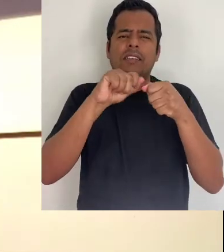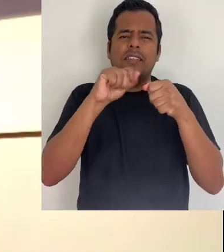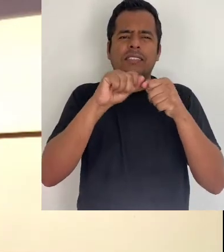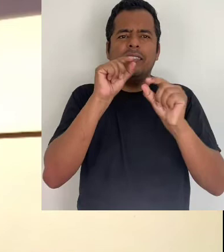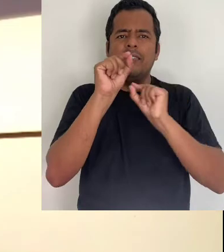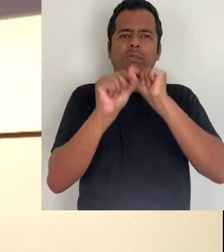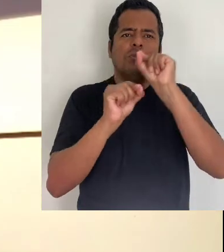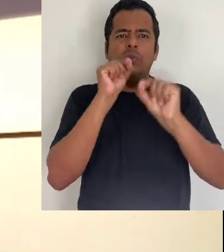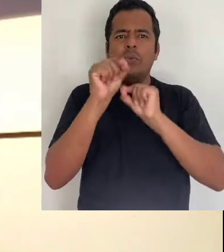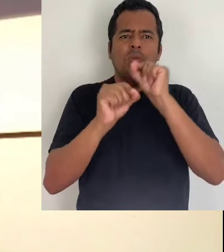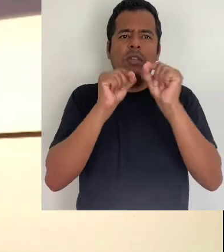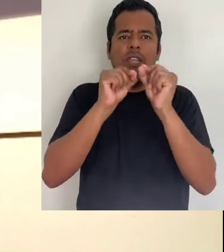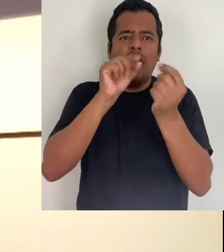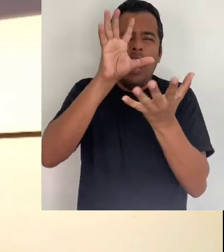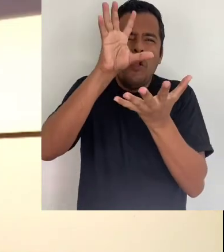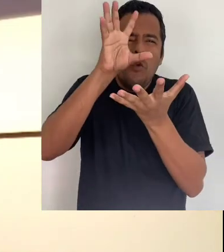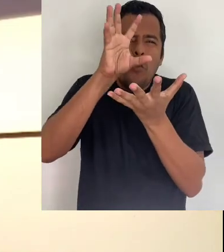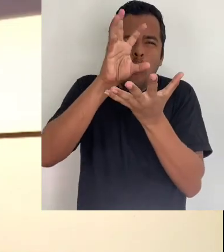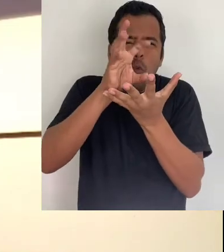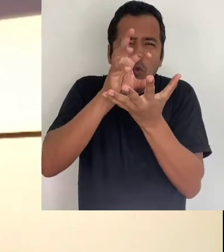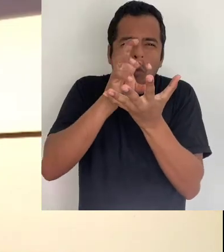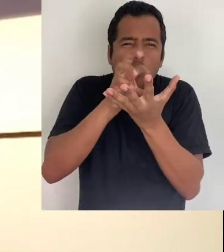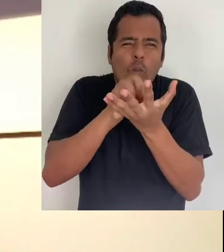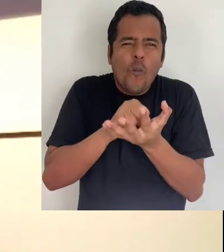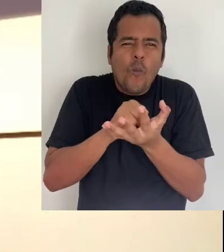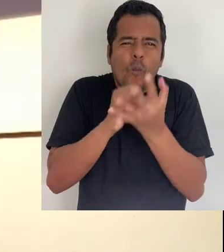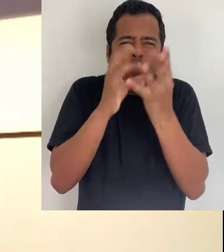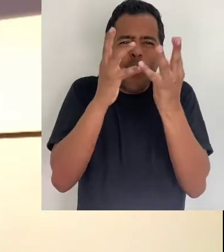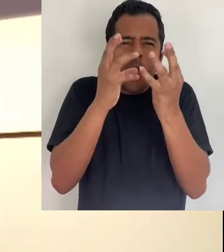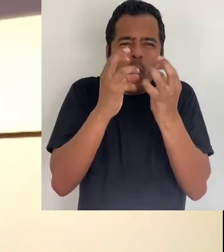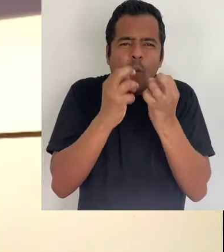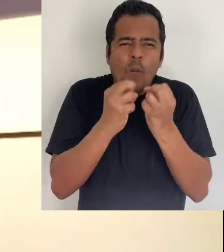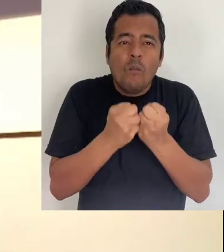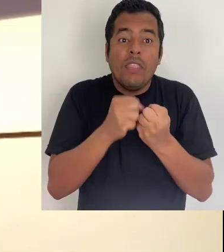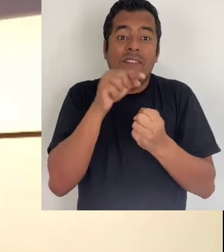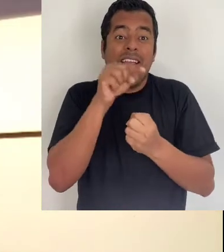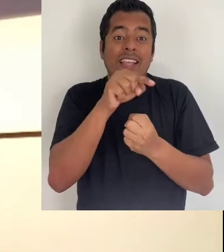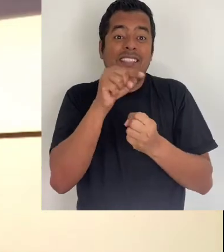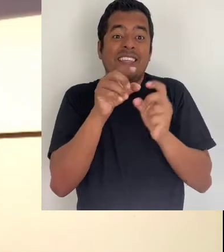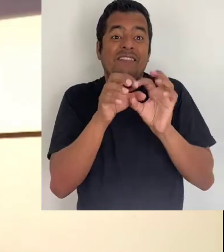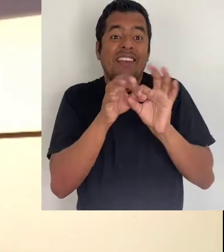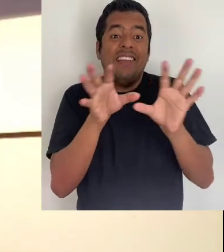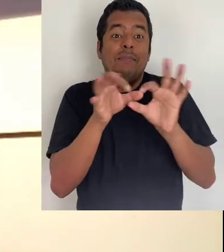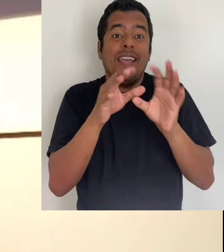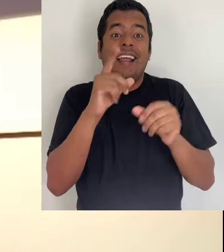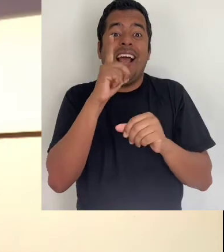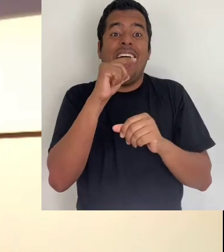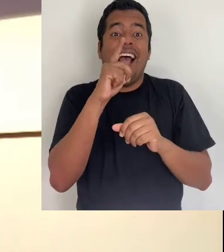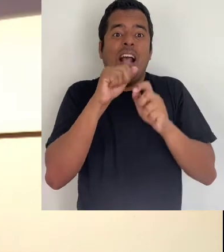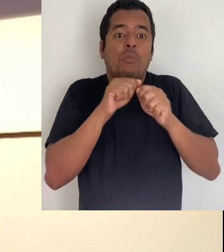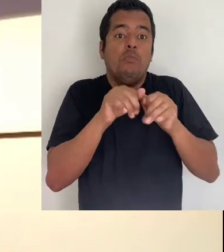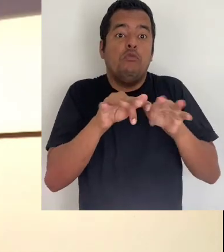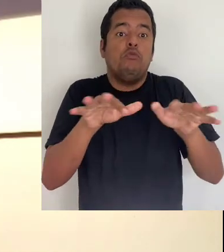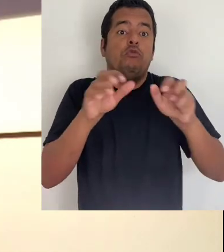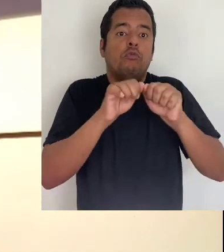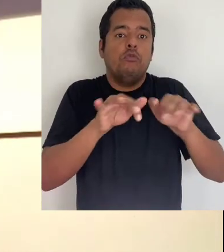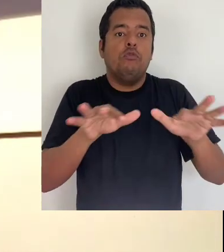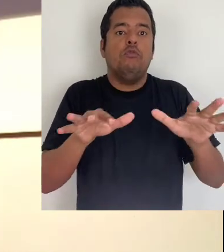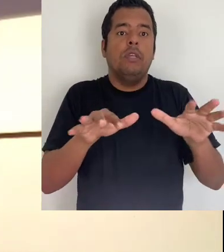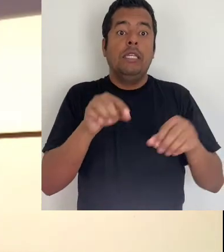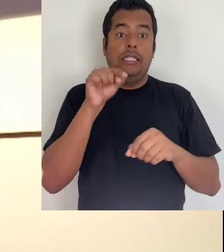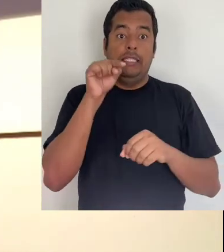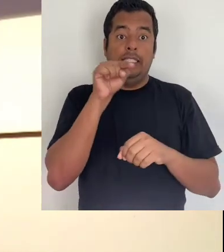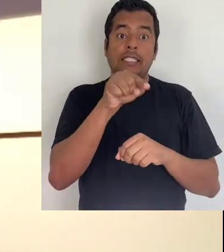que eu vou utilizar ele, a gente vai estar fazendo uma desidratação. Então essa reação ela vai liberar água no